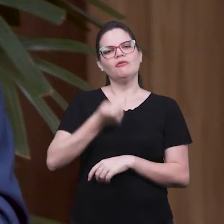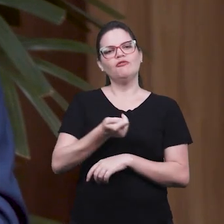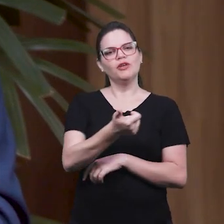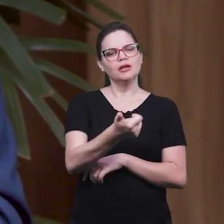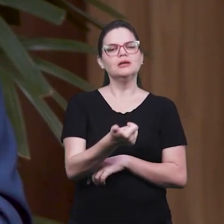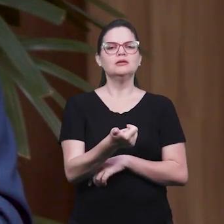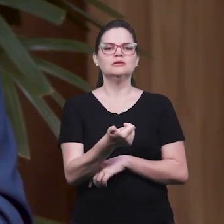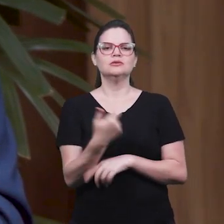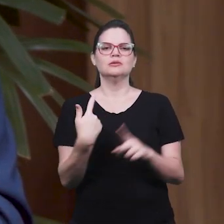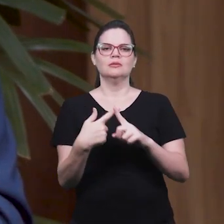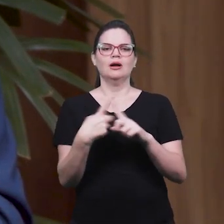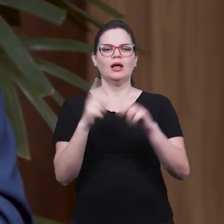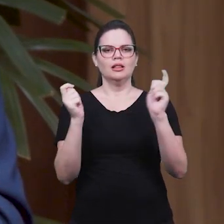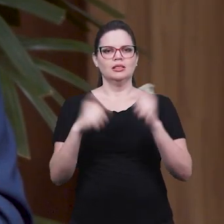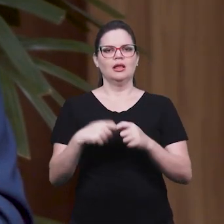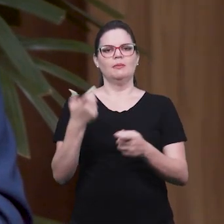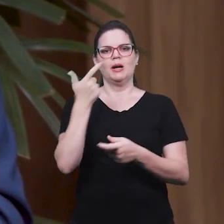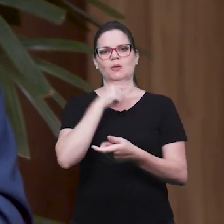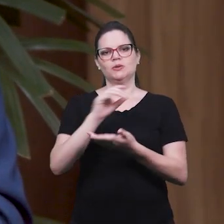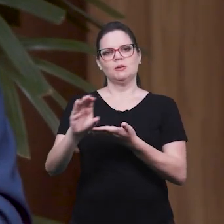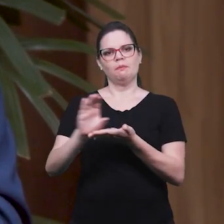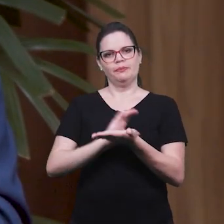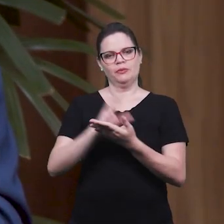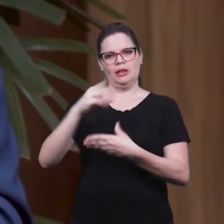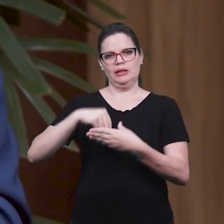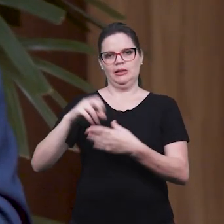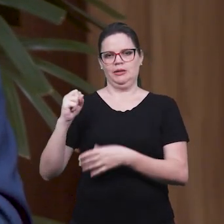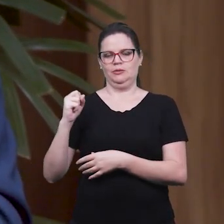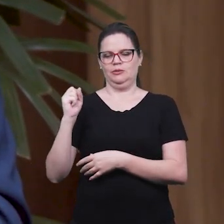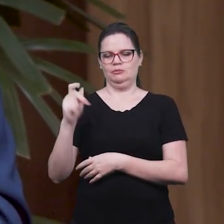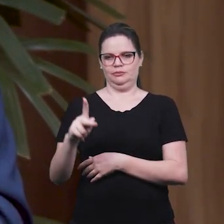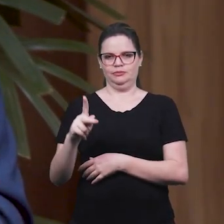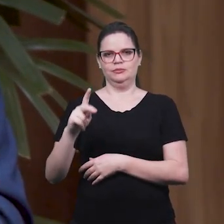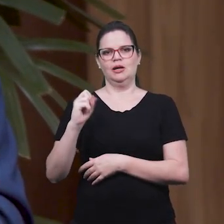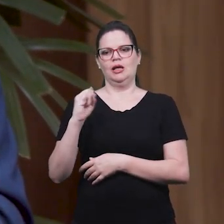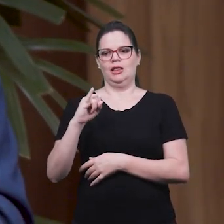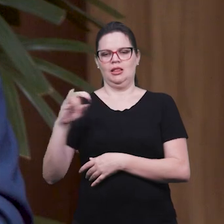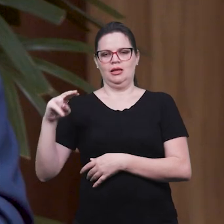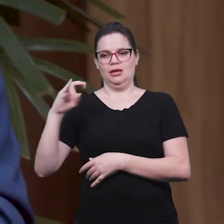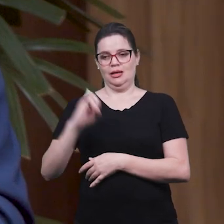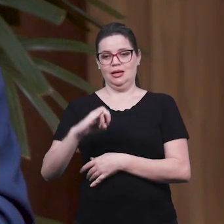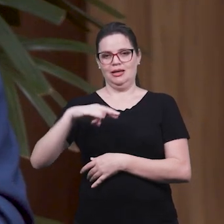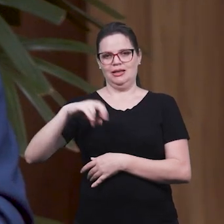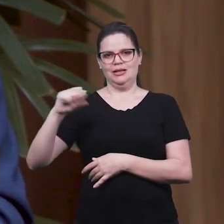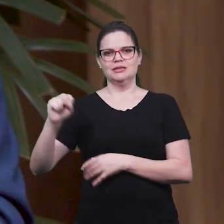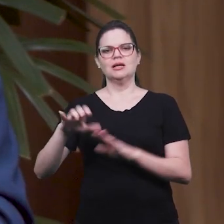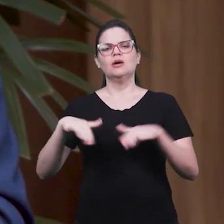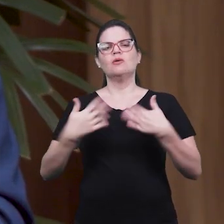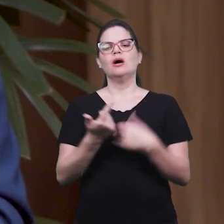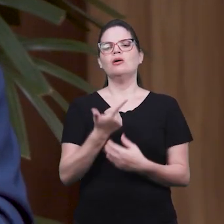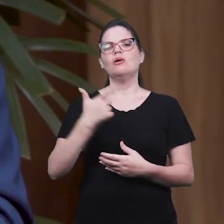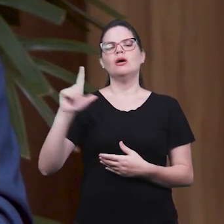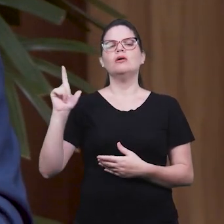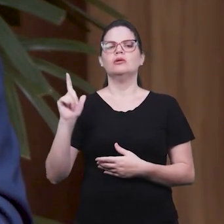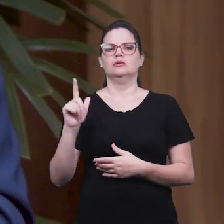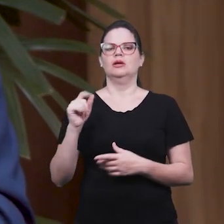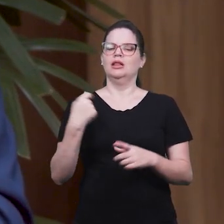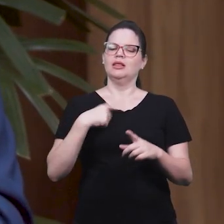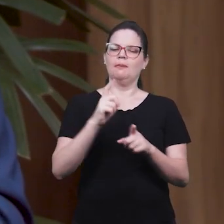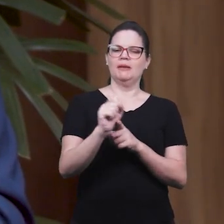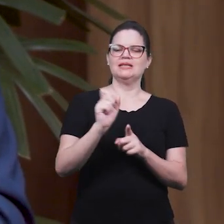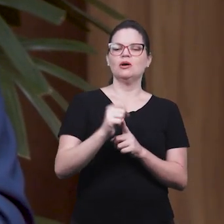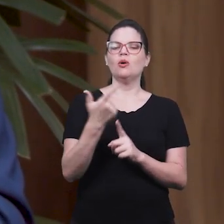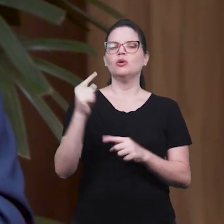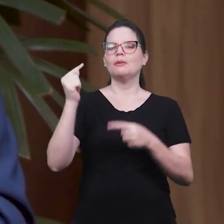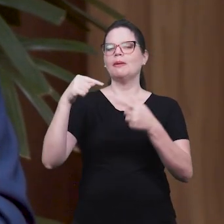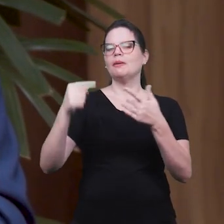dos benefícios, né, que a pessoa faz jus. E além da pensão que nós sabemos, né, quais seriam outros benefícios que a pessoa também teria direito, né,